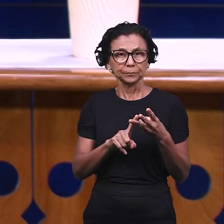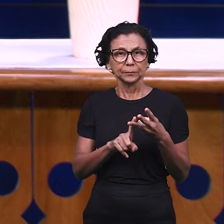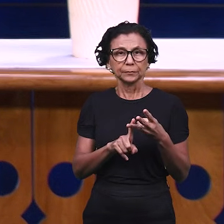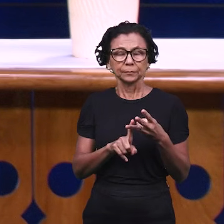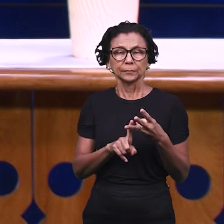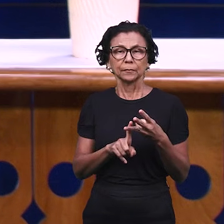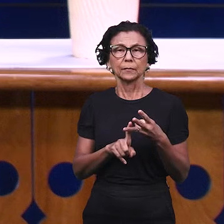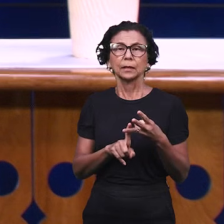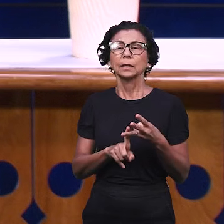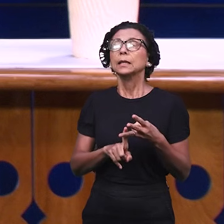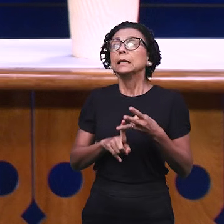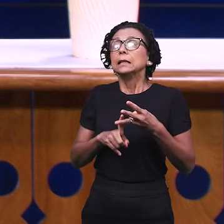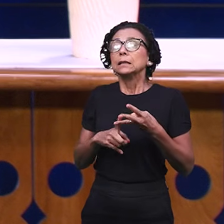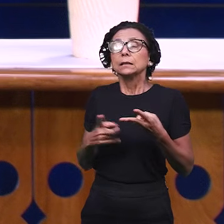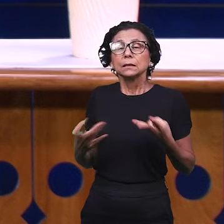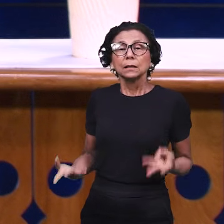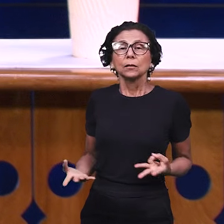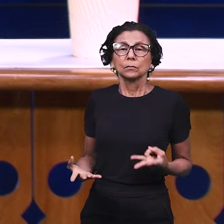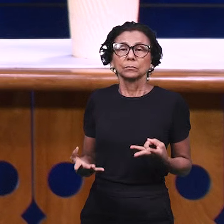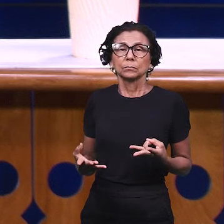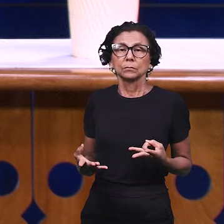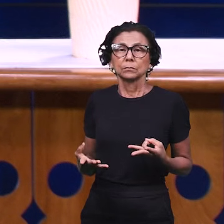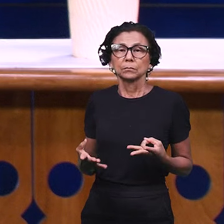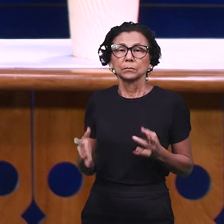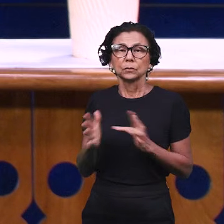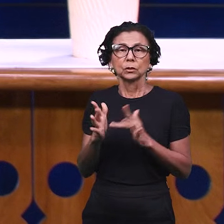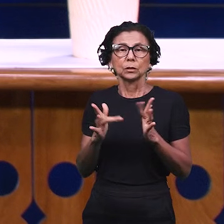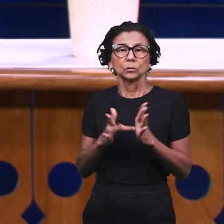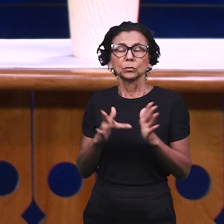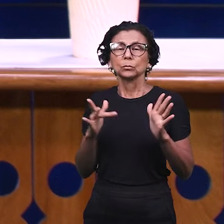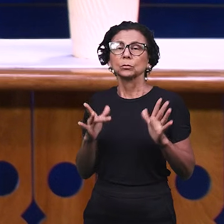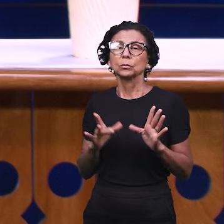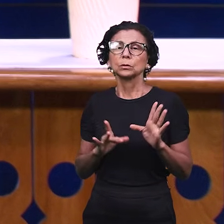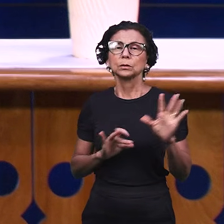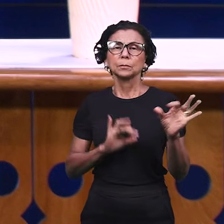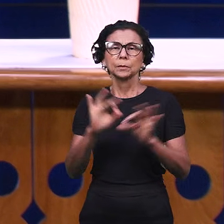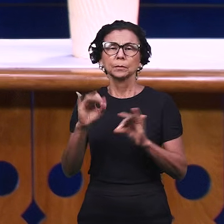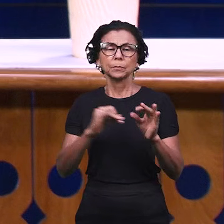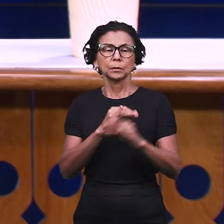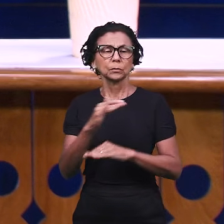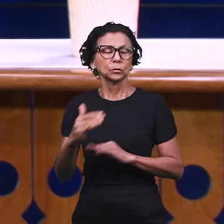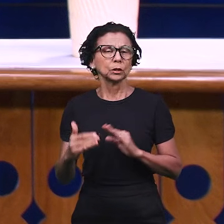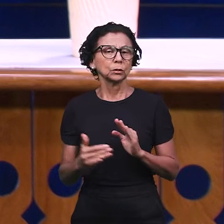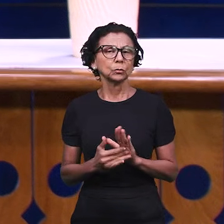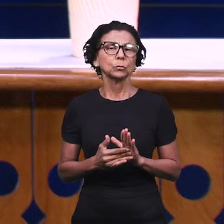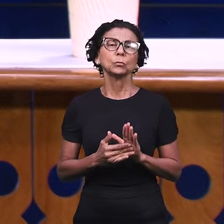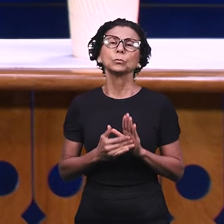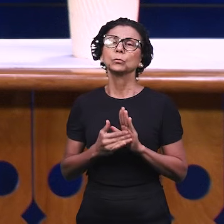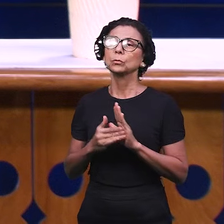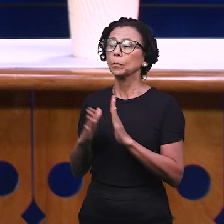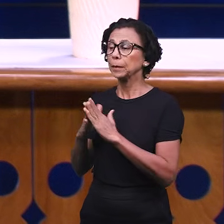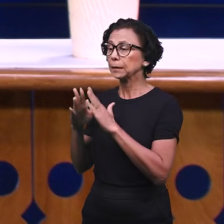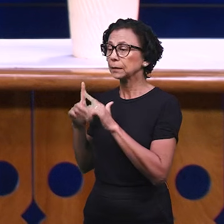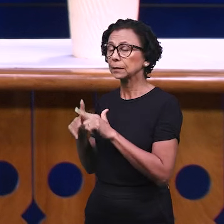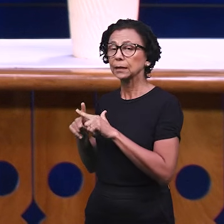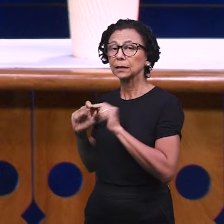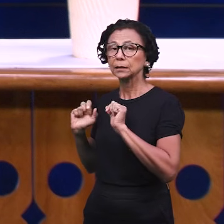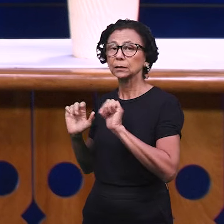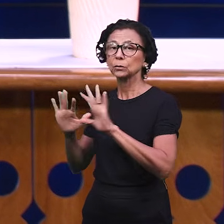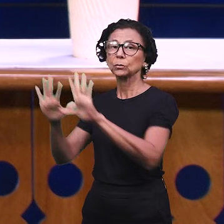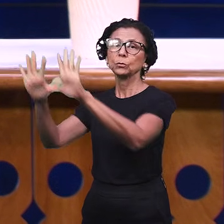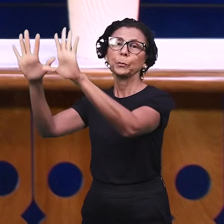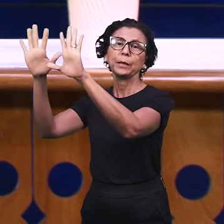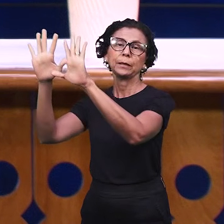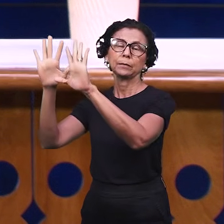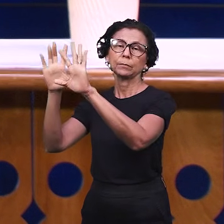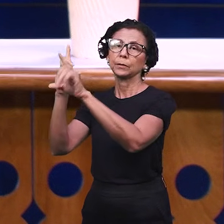Senhor estabeleceu a palavra, a doutrina, o Senhor estabeleceu tudo aquilo que a igreja precisava para estar preparada para encontrar com Ele